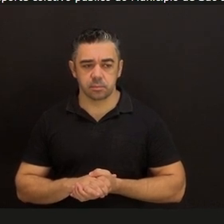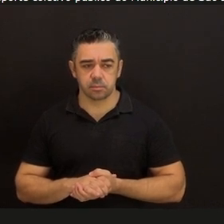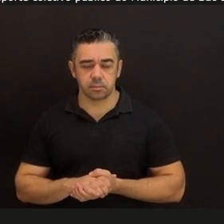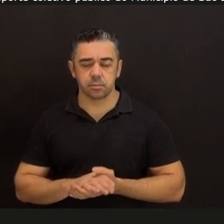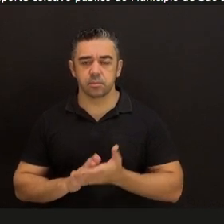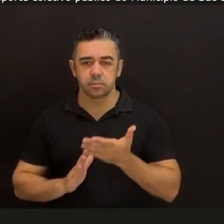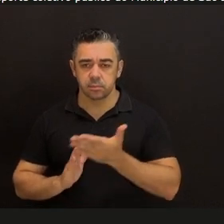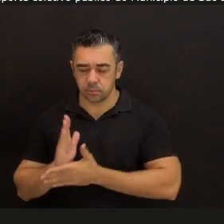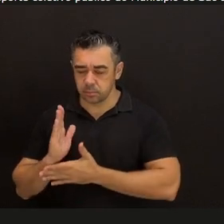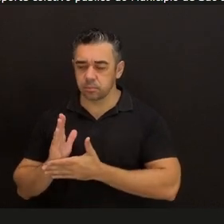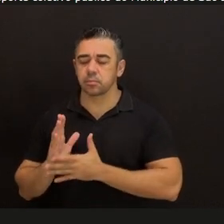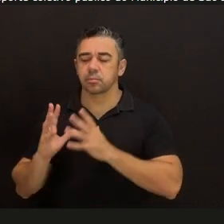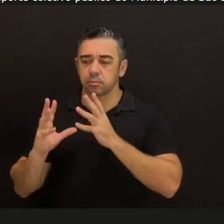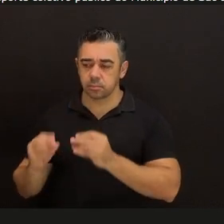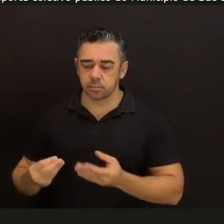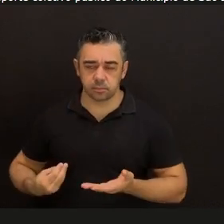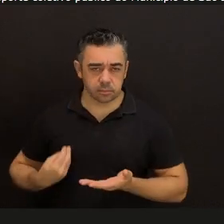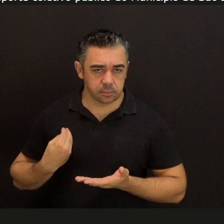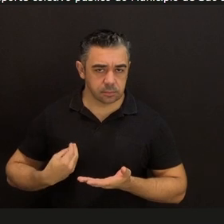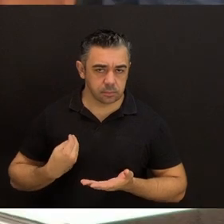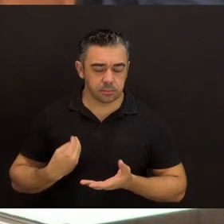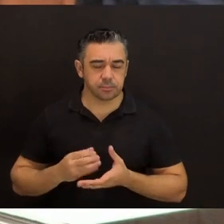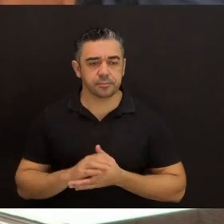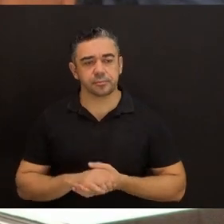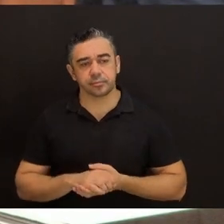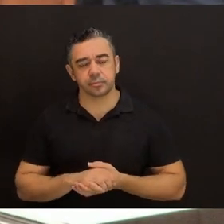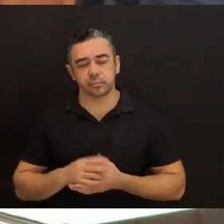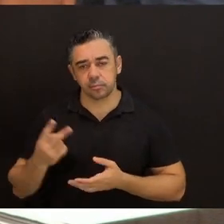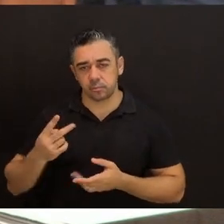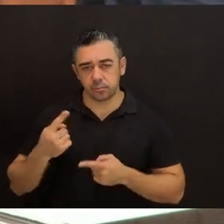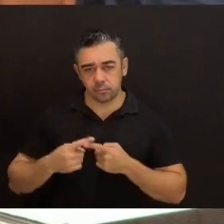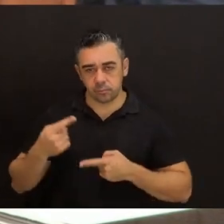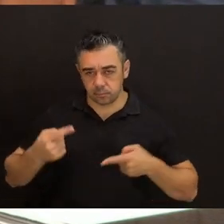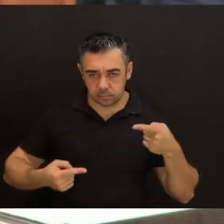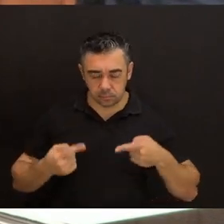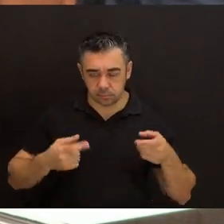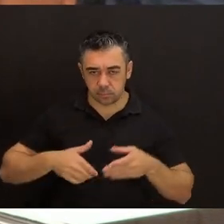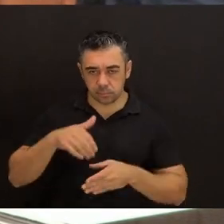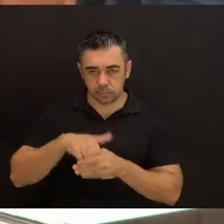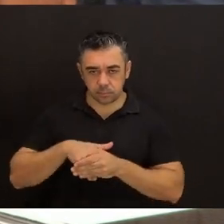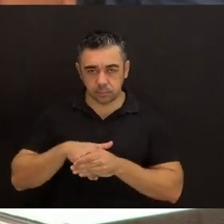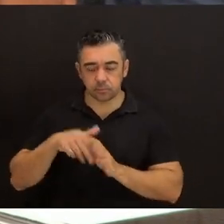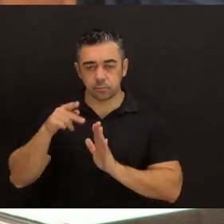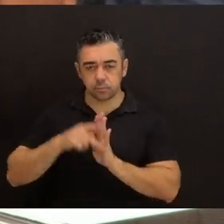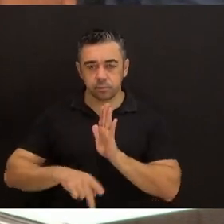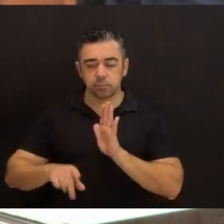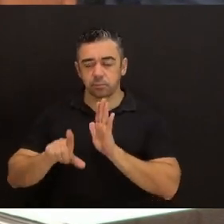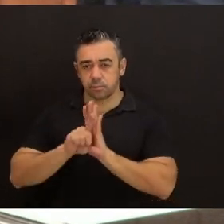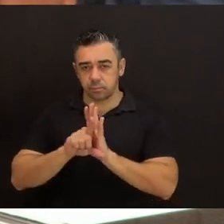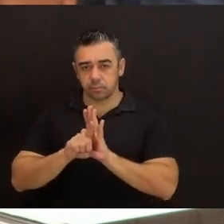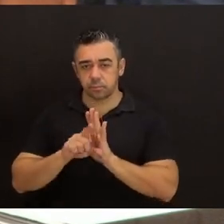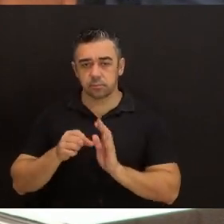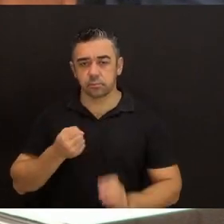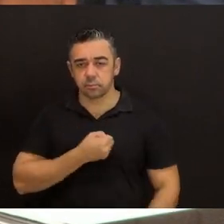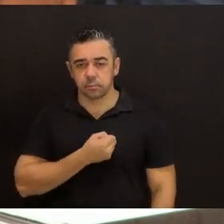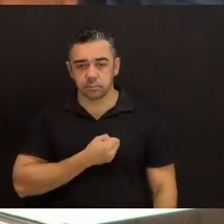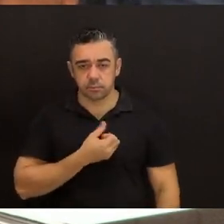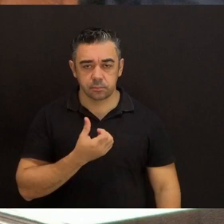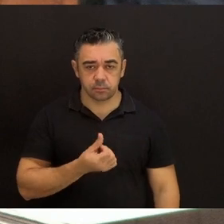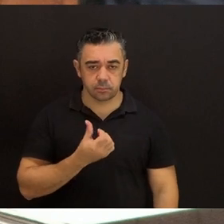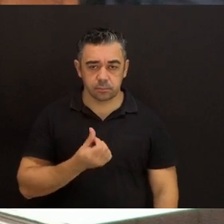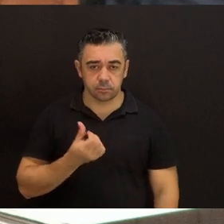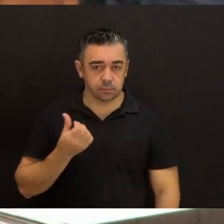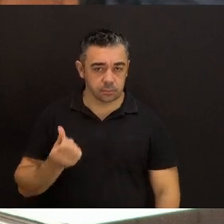aprovado pela unanimidade dos Presentes segundo turno de discussão e votação do projeto de lei número 666